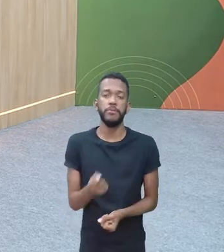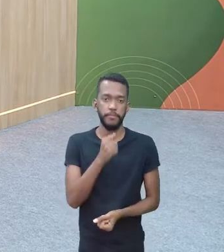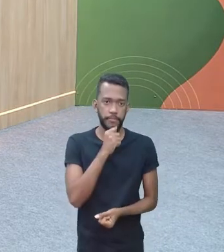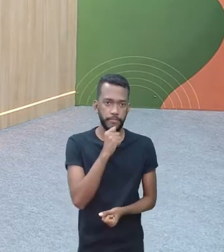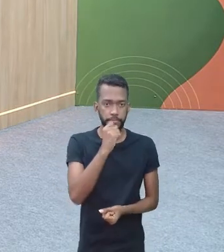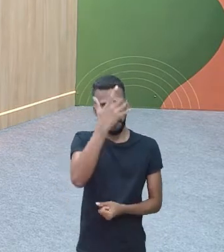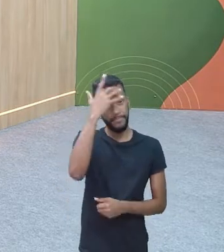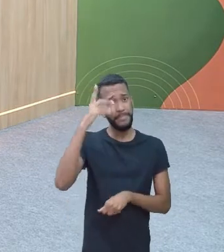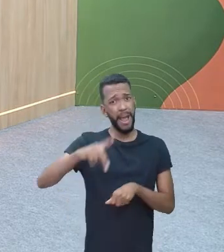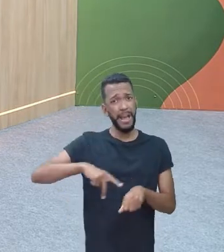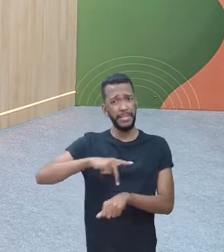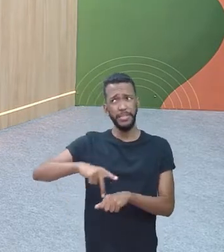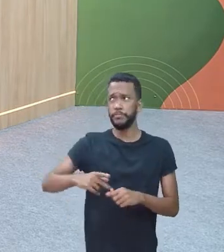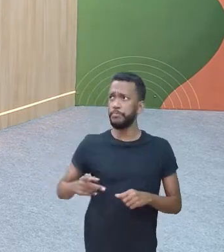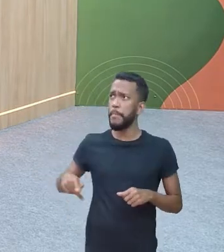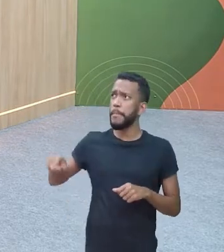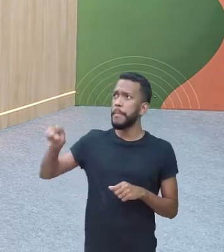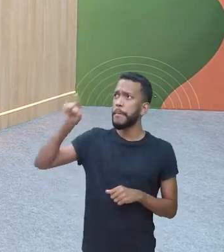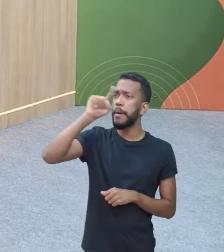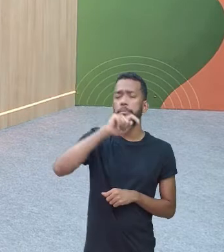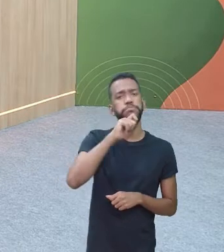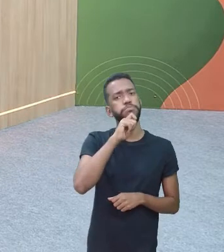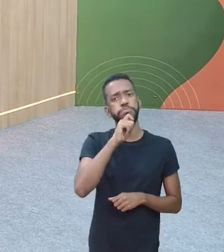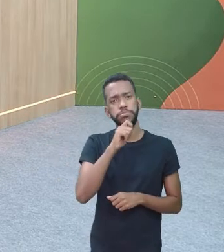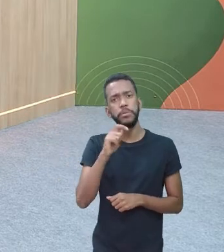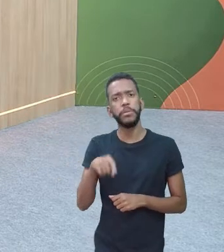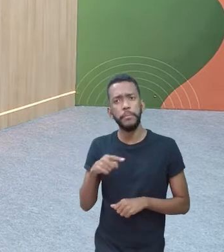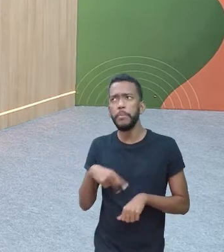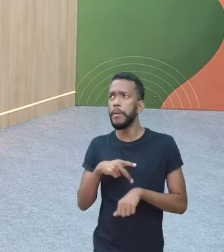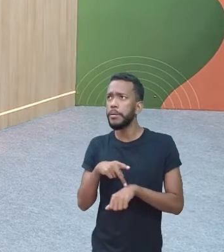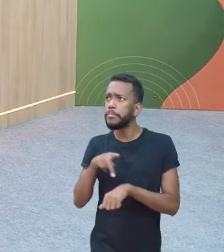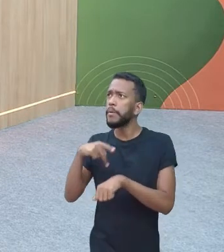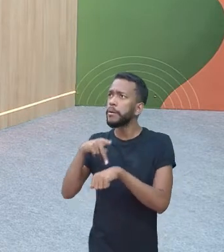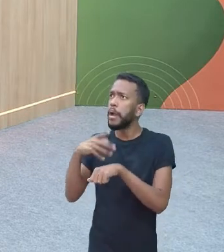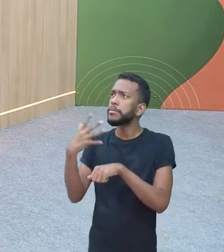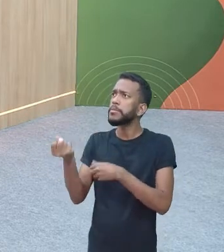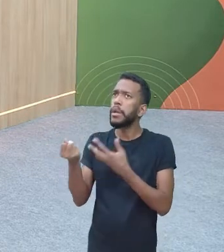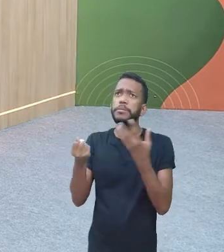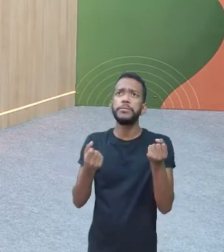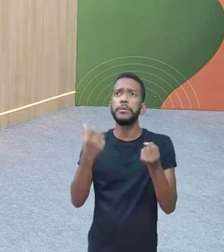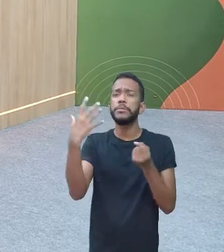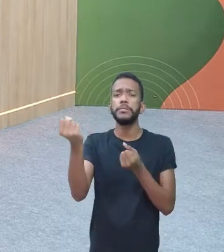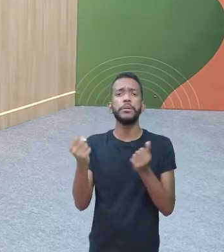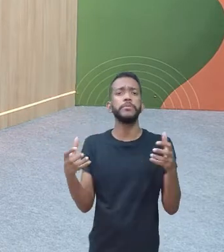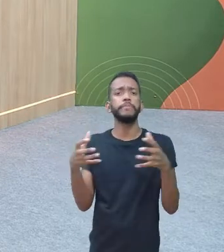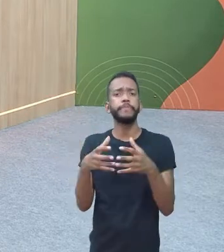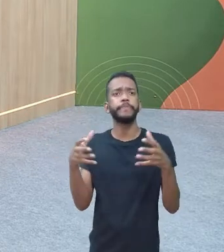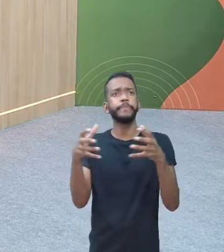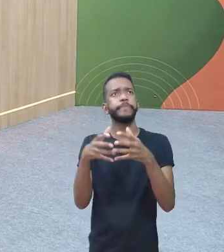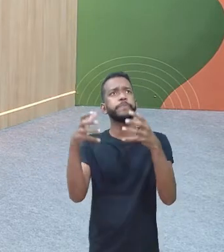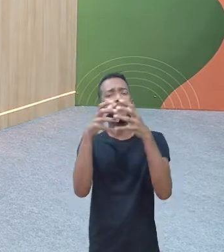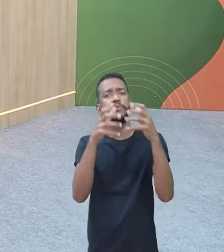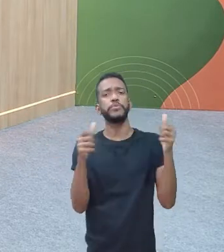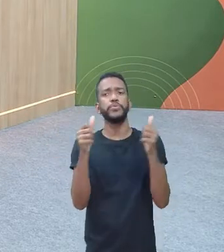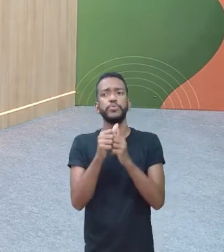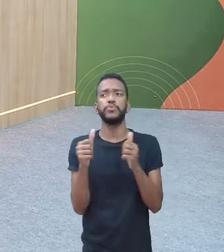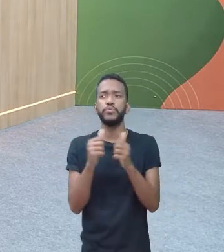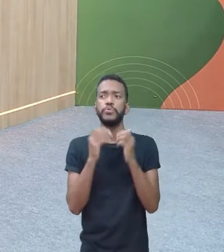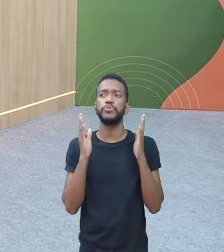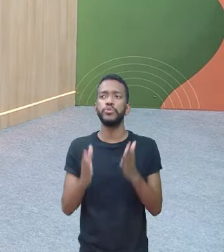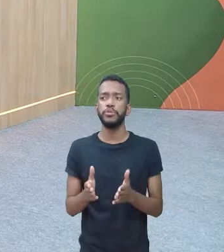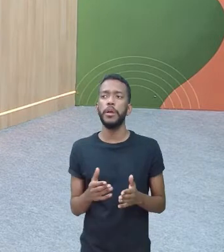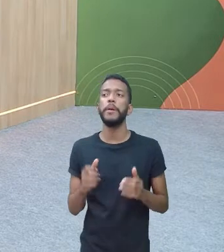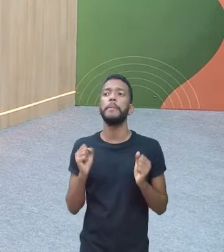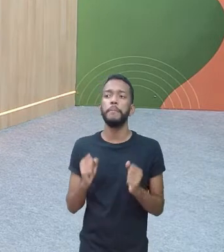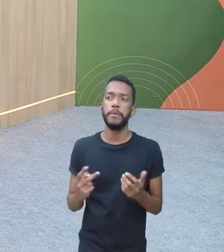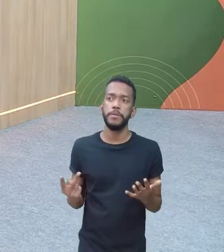muitos países. E aí, ao longo dos anos, os outros países foram aderindo, foram se juntando, e até